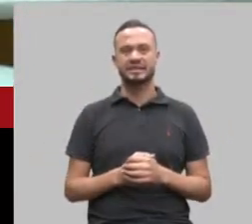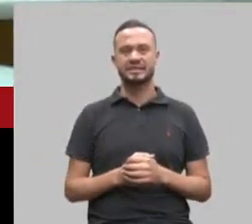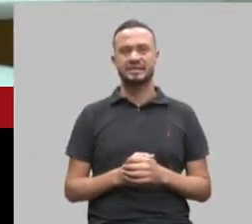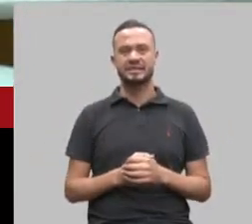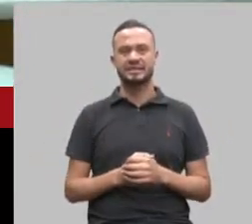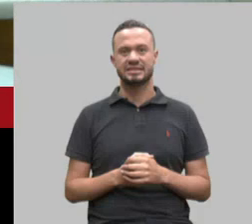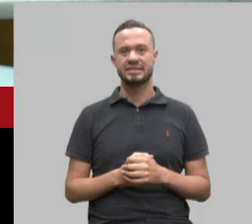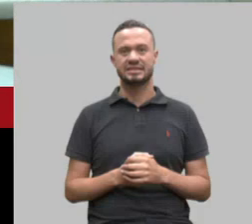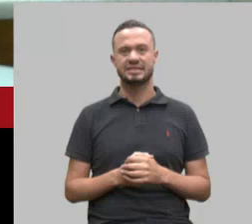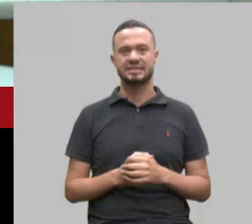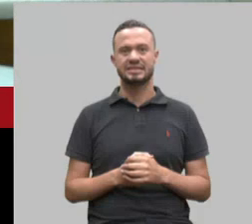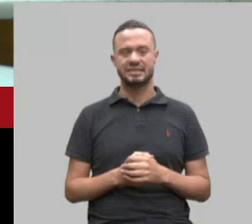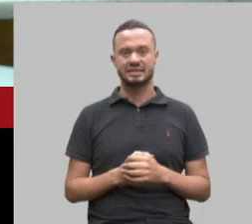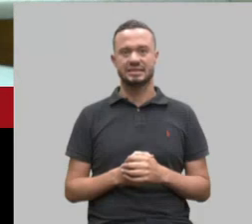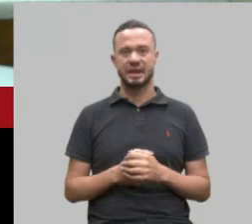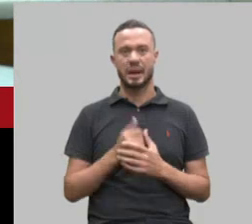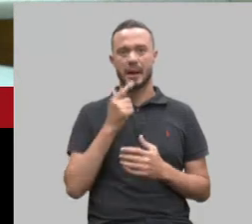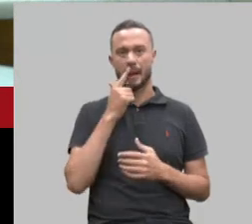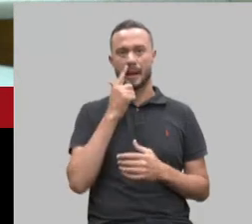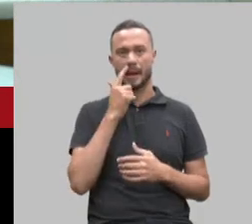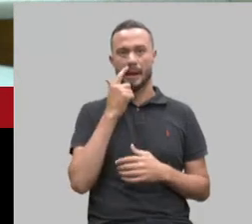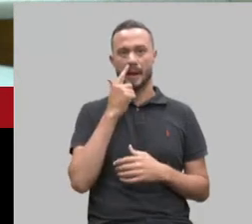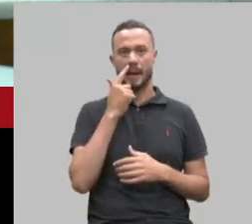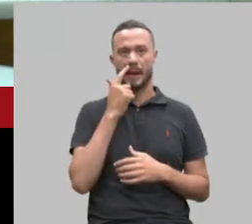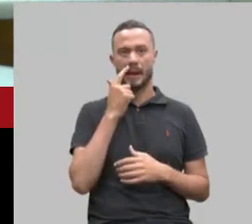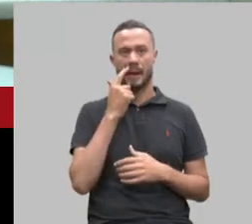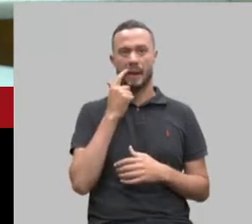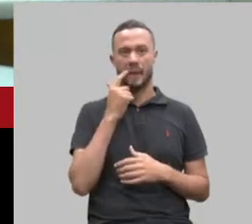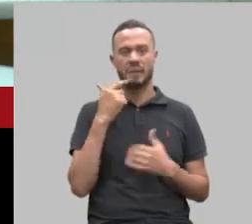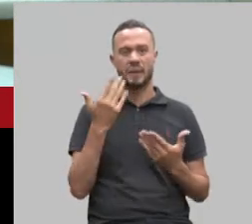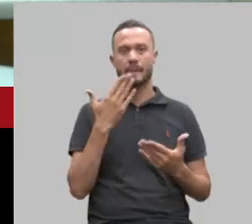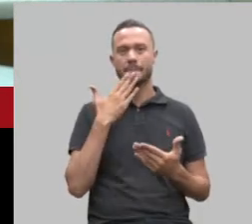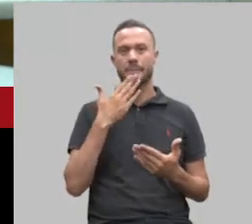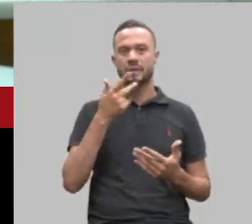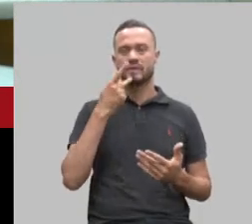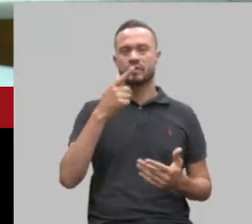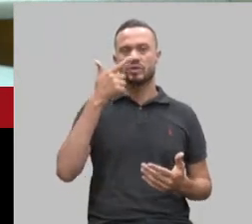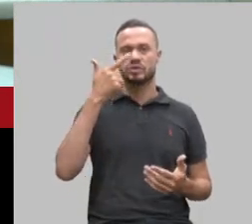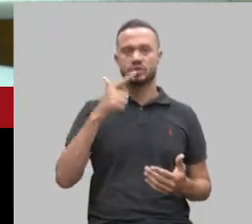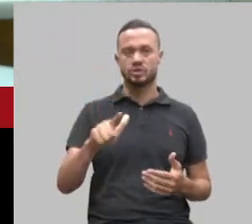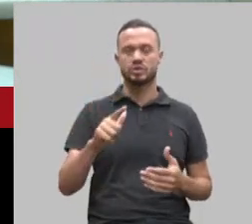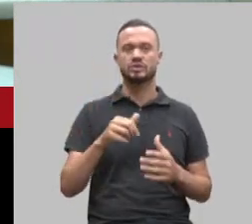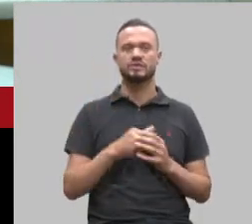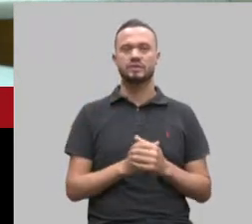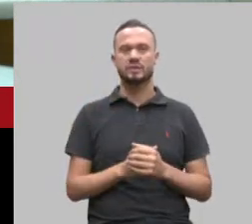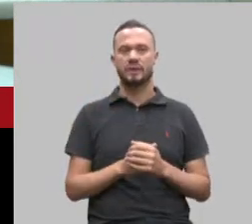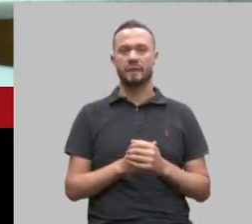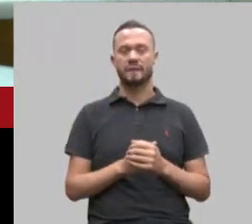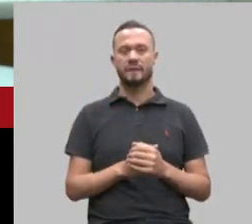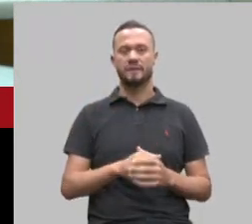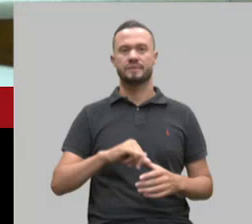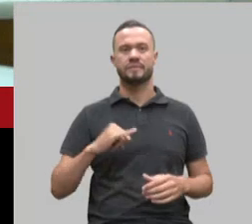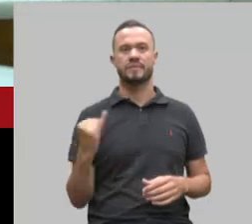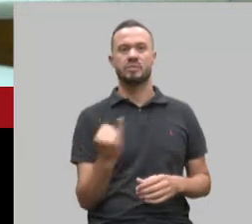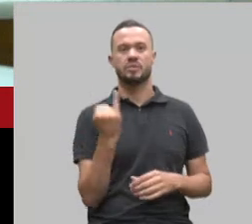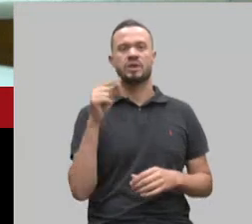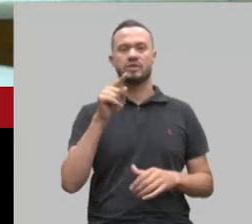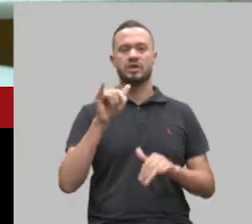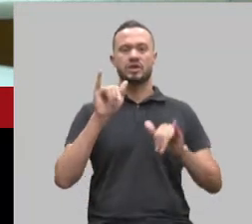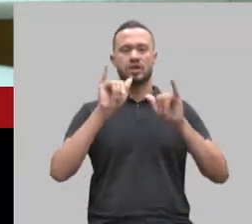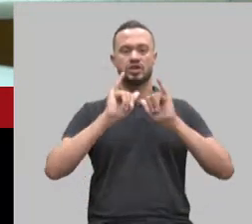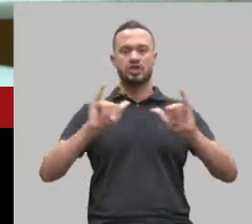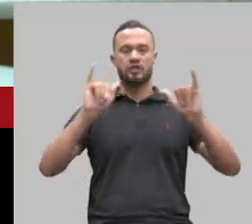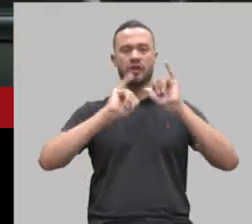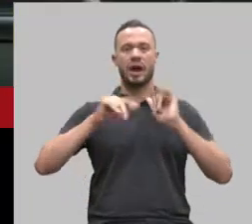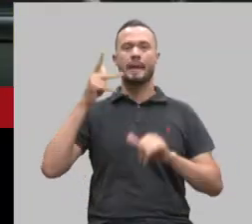oportuno pessoal eu queria me pediram para reforçar a importância de vocês divulgarem o Parlamento jovem